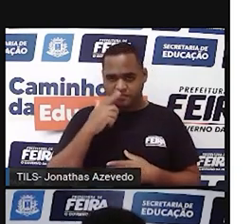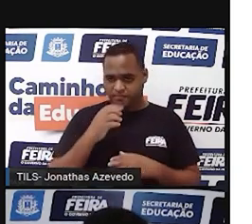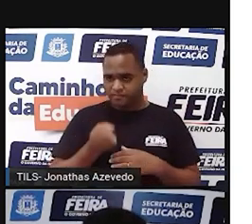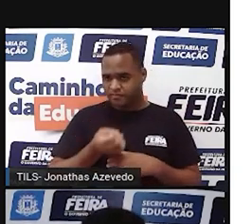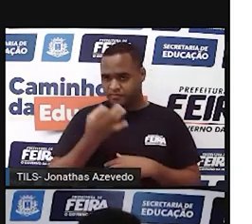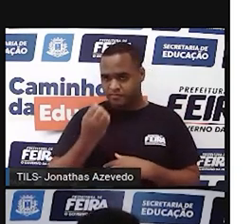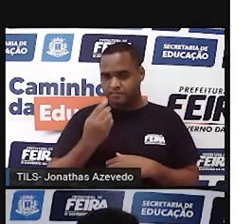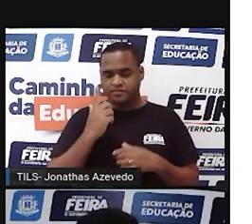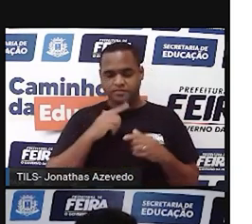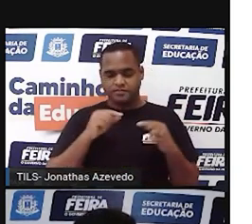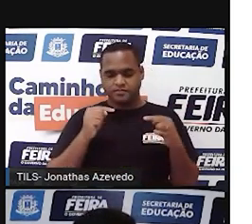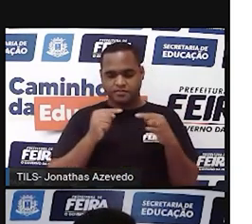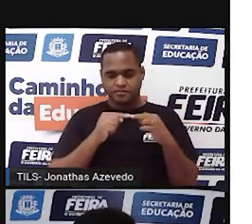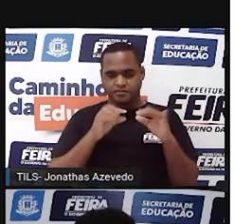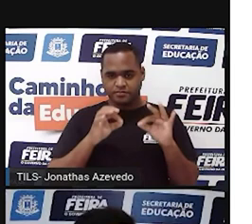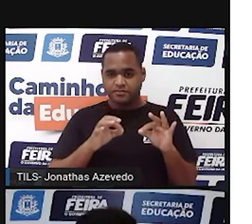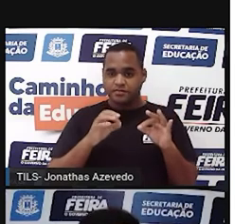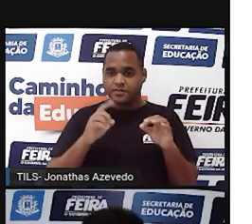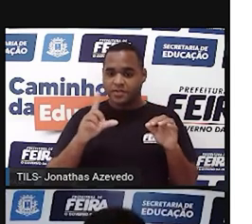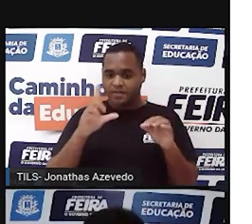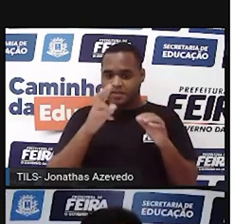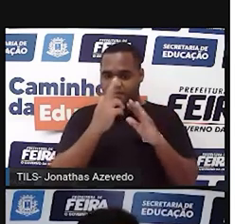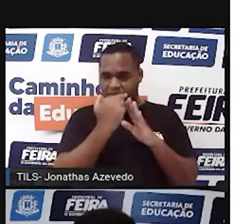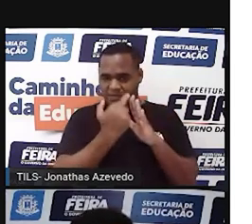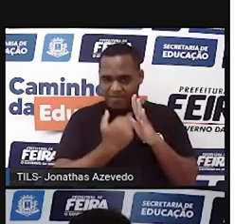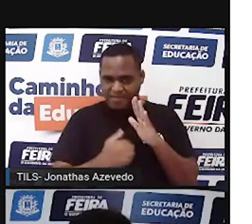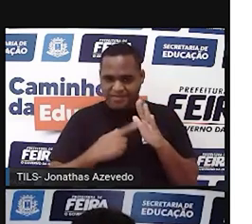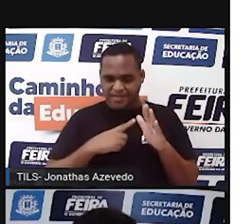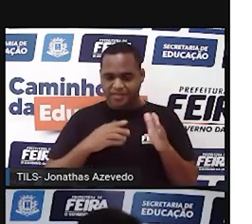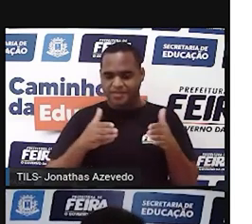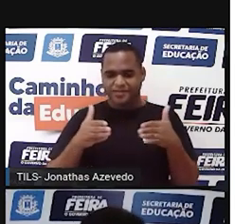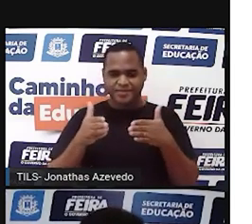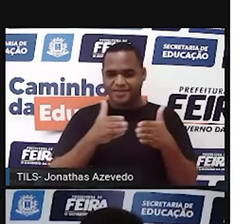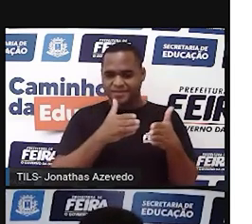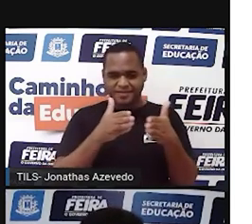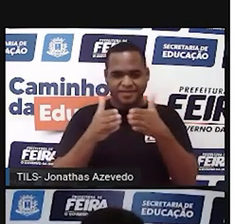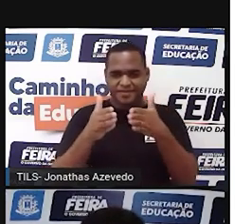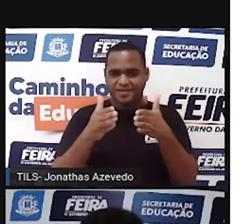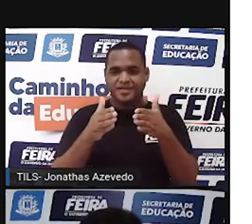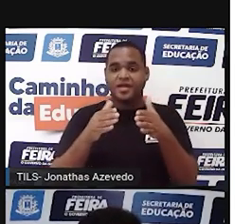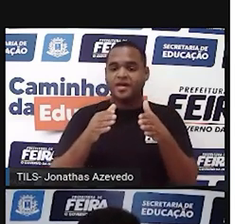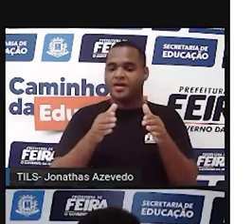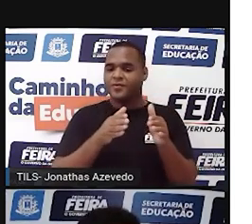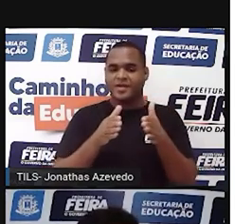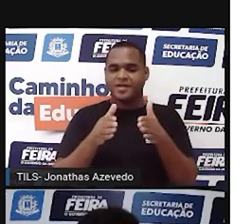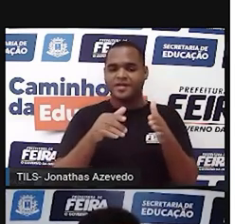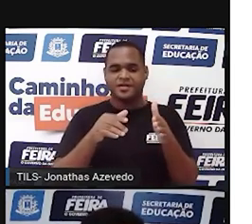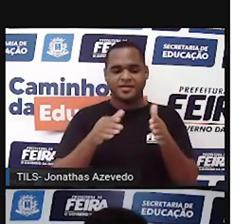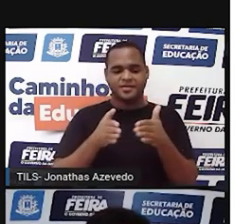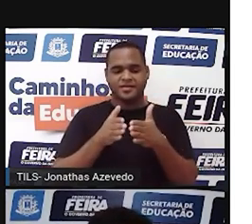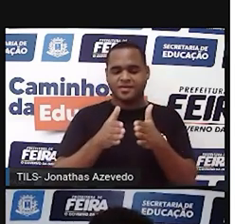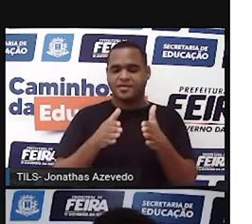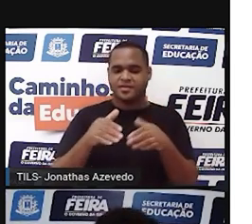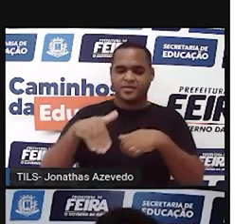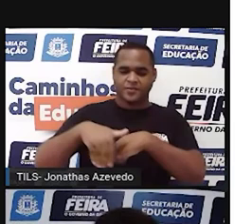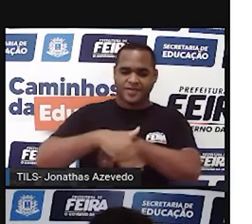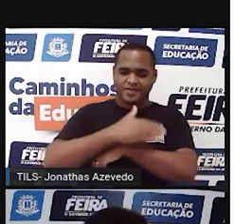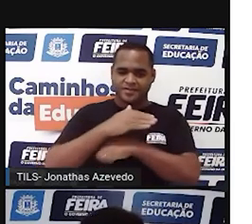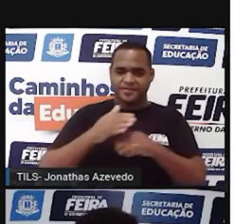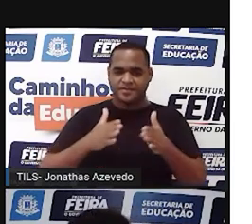para essa imagem que aparece aí, que é a imagem de uma estrada? Para medir uma estrada, é mais adequado